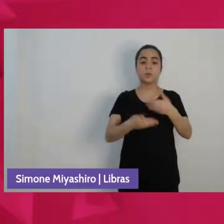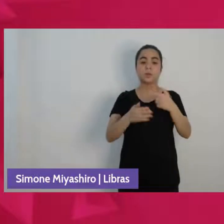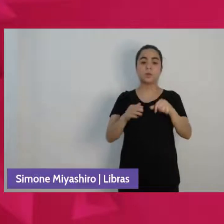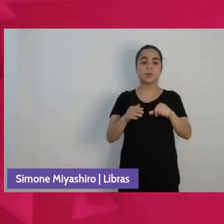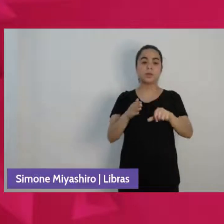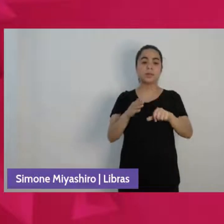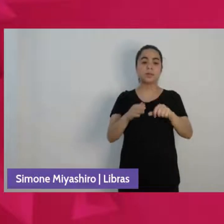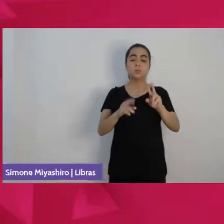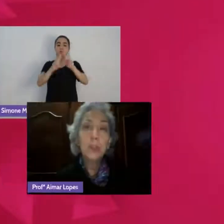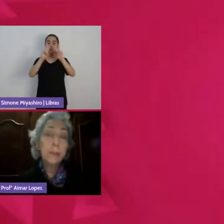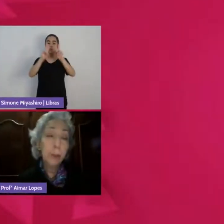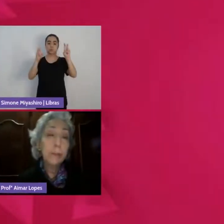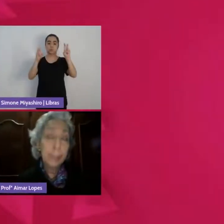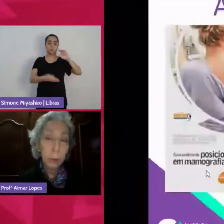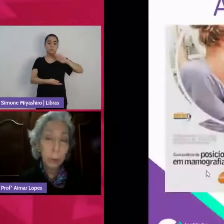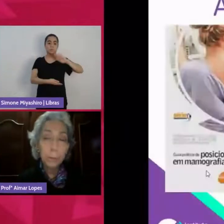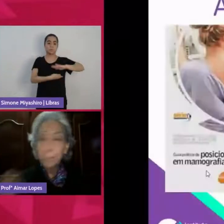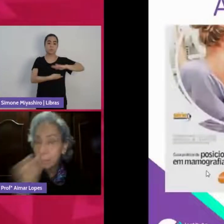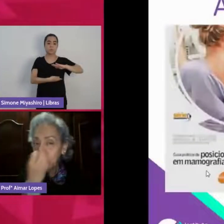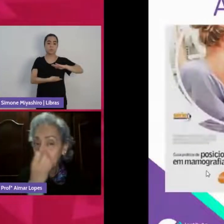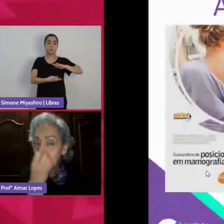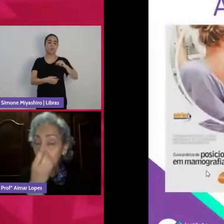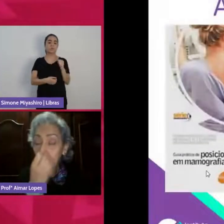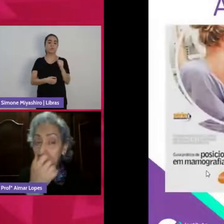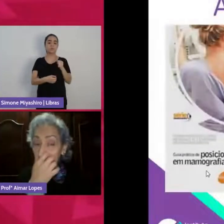ano de 2000, que o Lucivaldo falou.